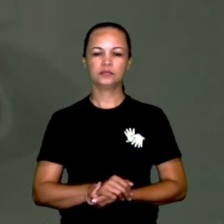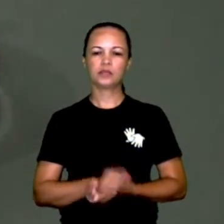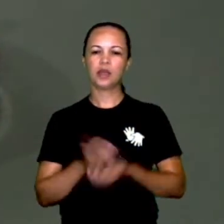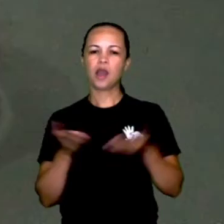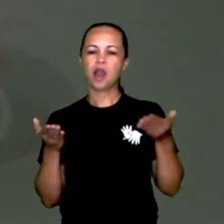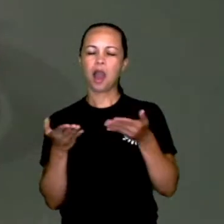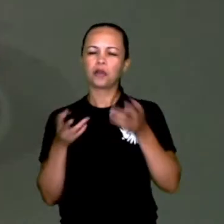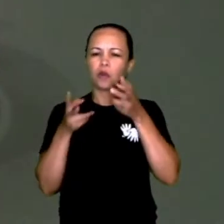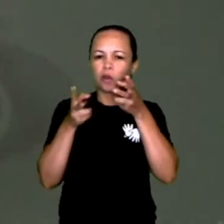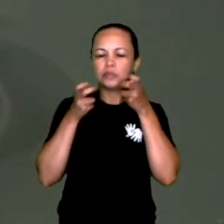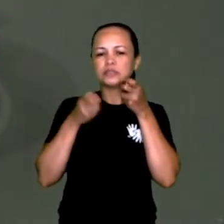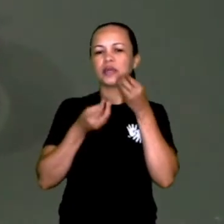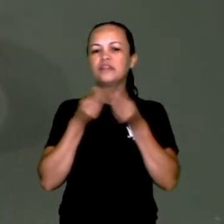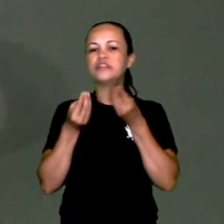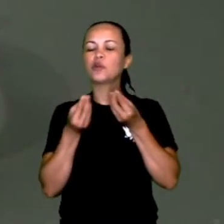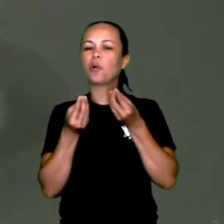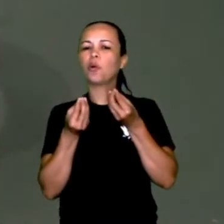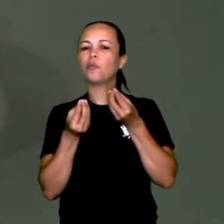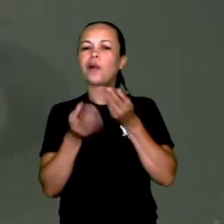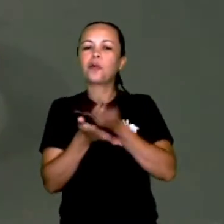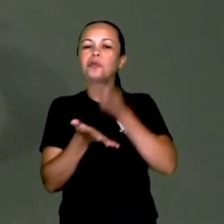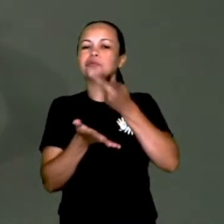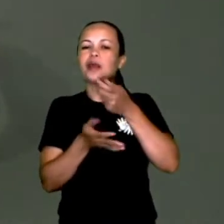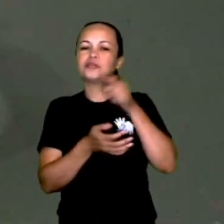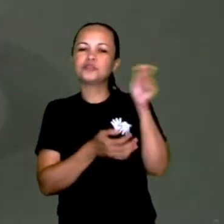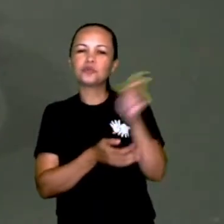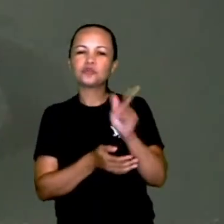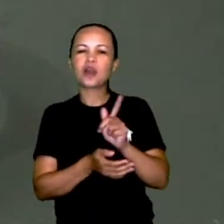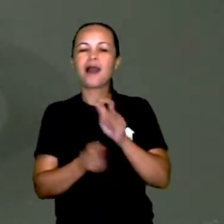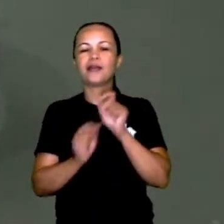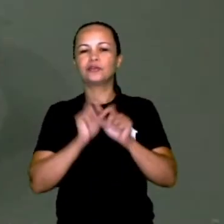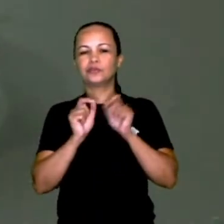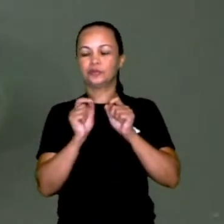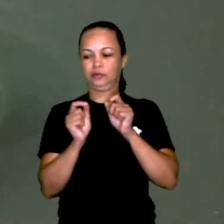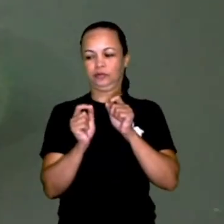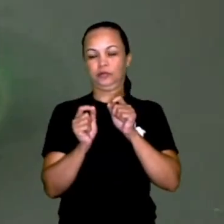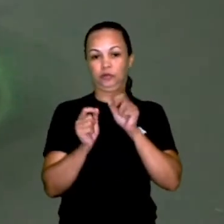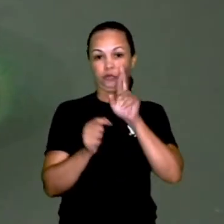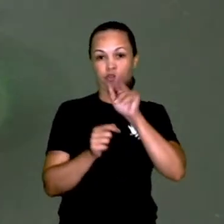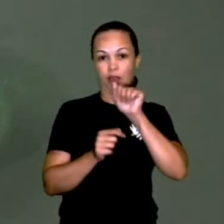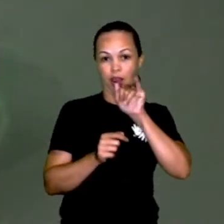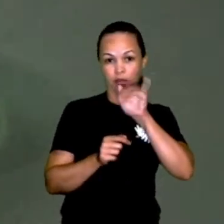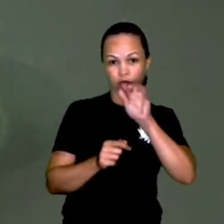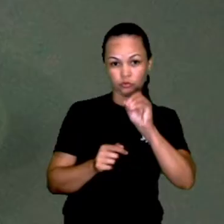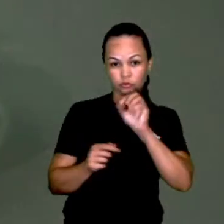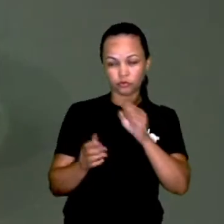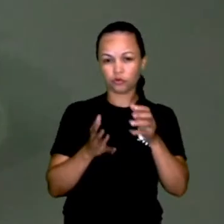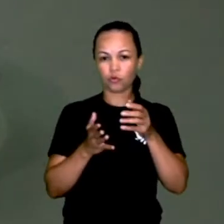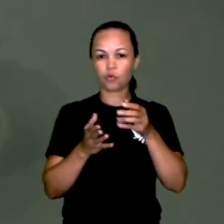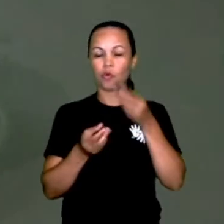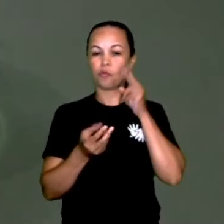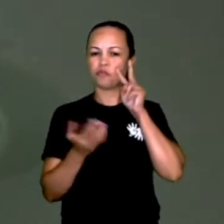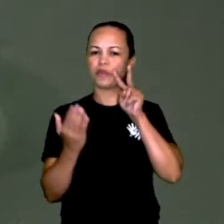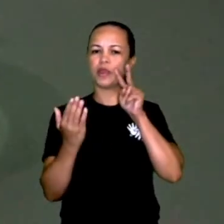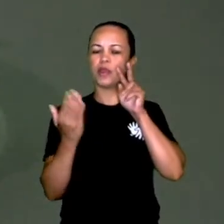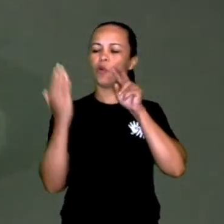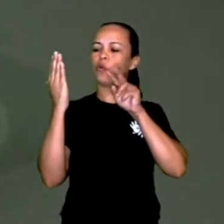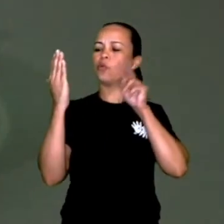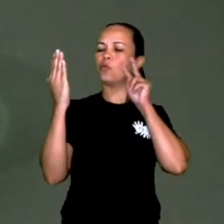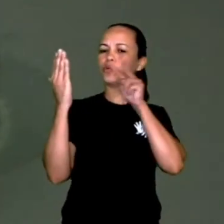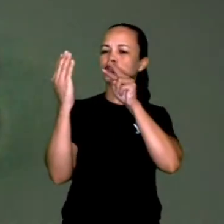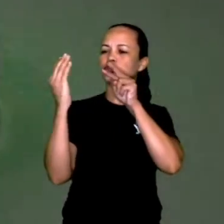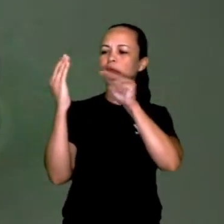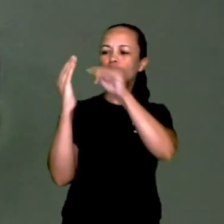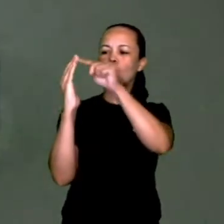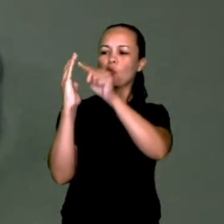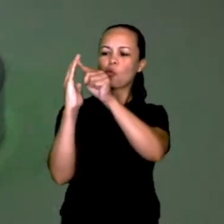se comporta aqui os raios, a gente viu no espelho plano. Agora vamos ver no espelho côncavo, tá, gente? Ó, como é que faz a reflexão aqui no